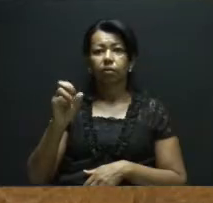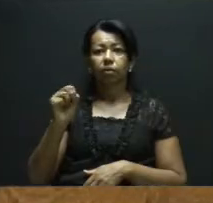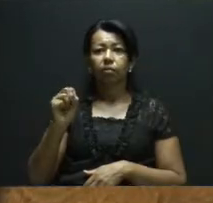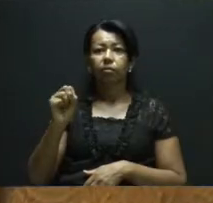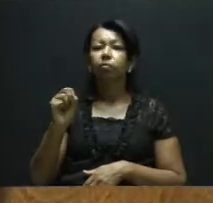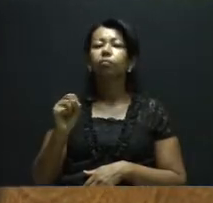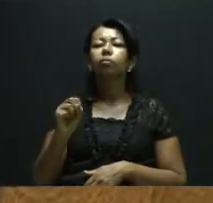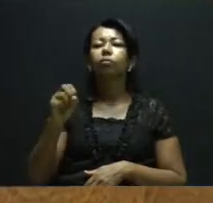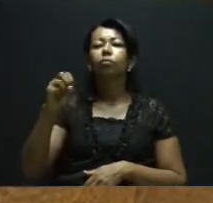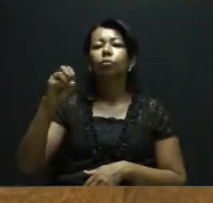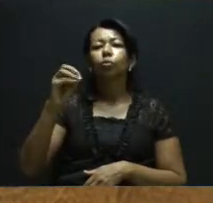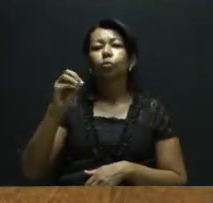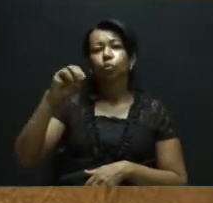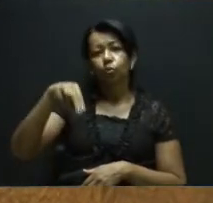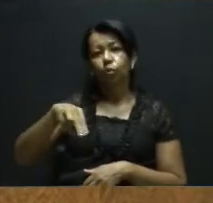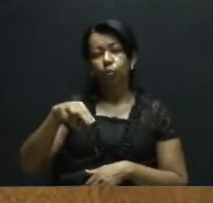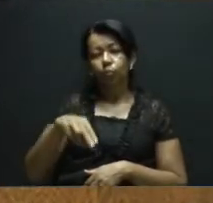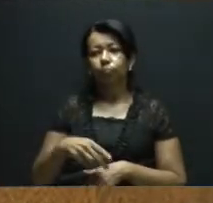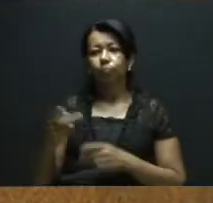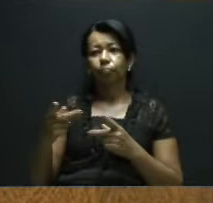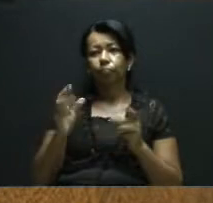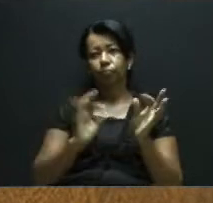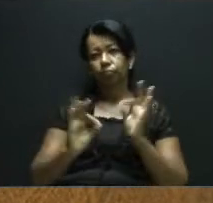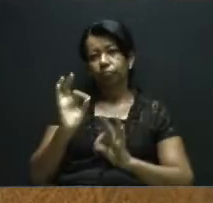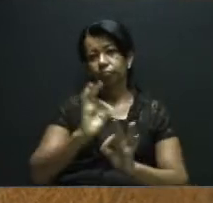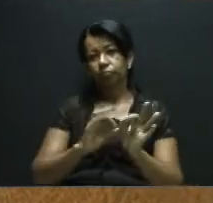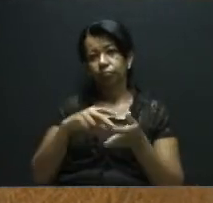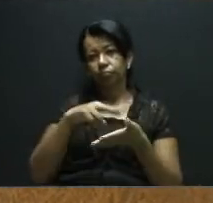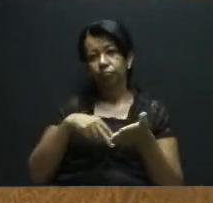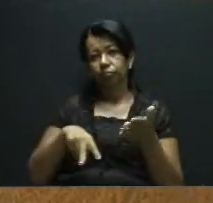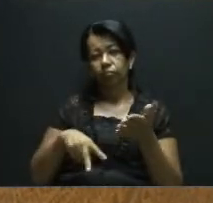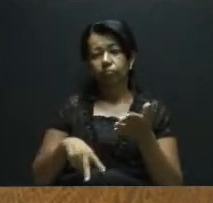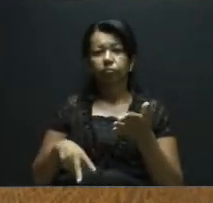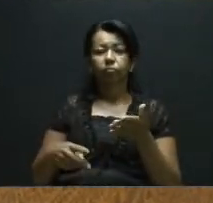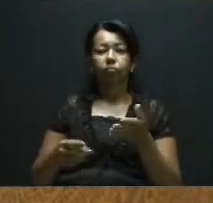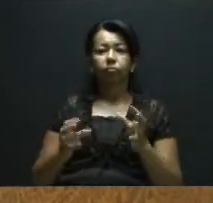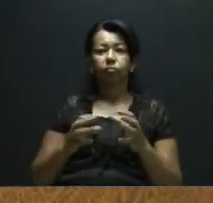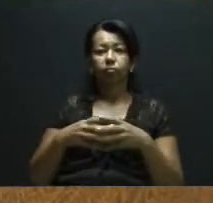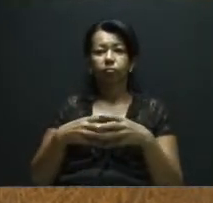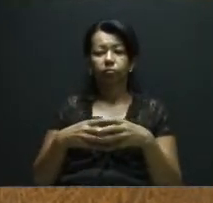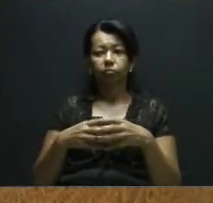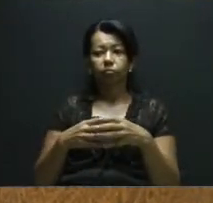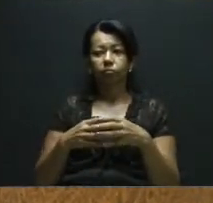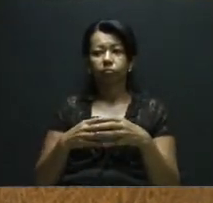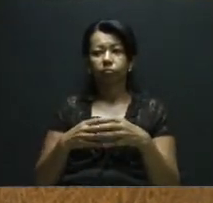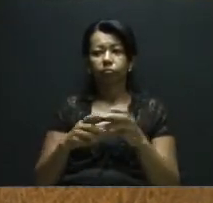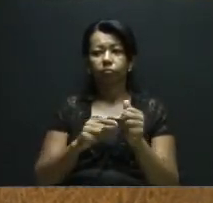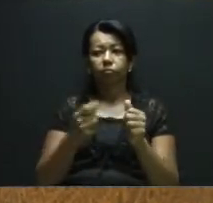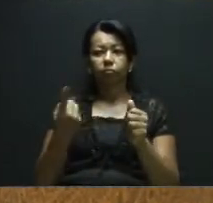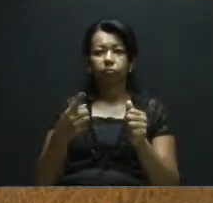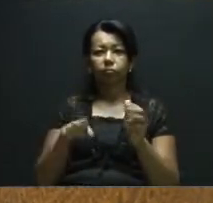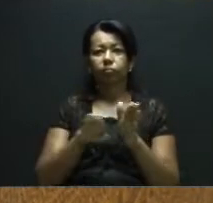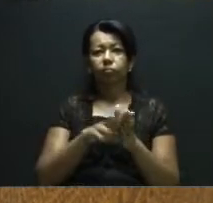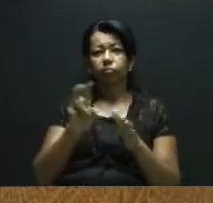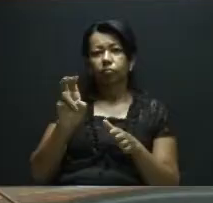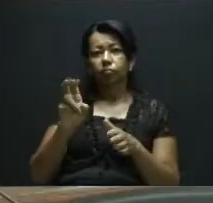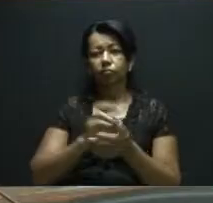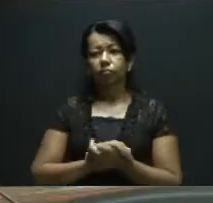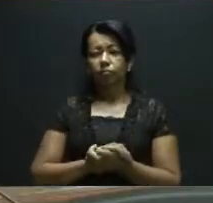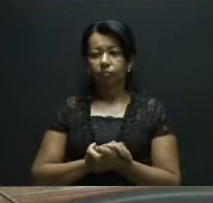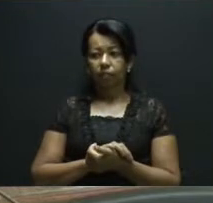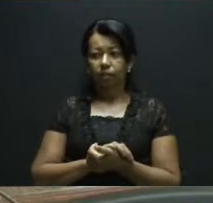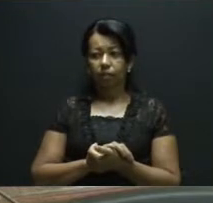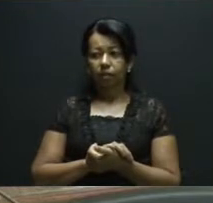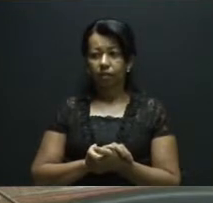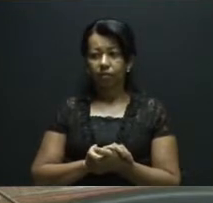consultar se o plenário para que o presente projeto fosse apreciado em grupo sou amigo 1 ao 5º